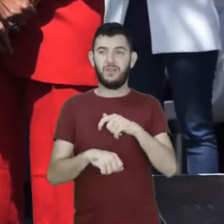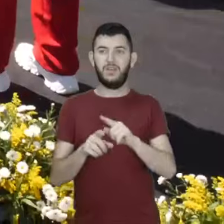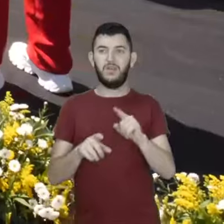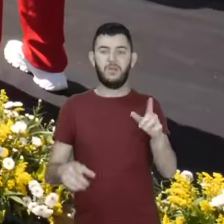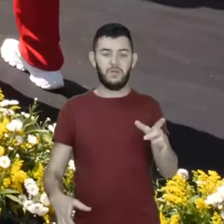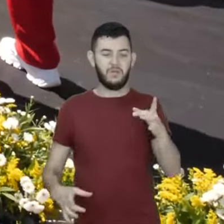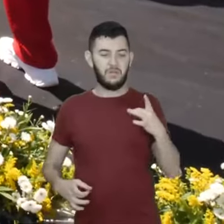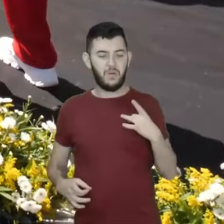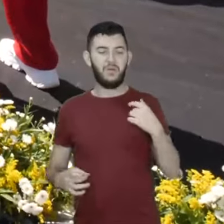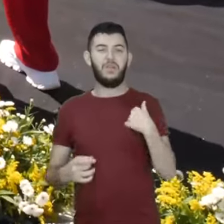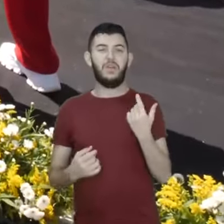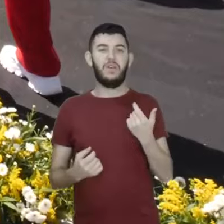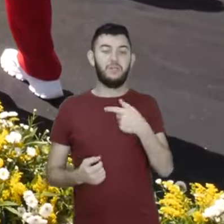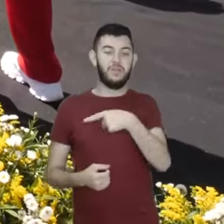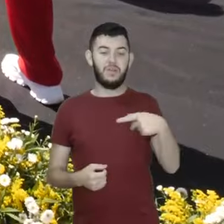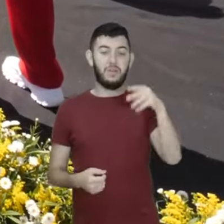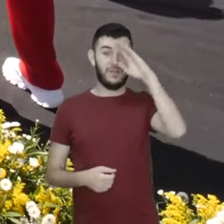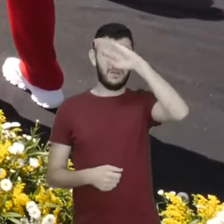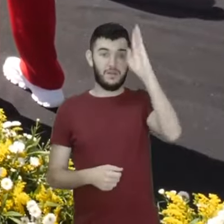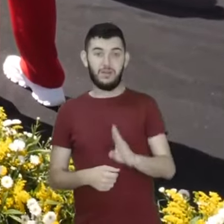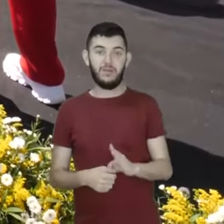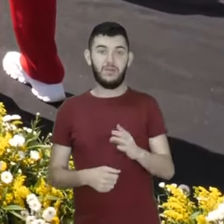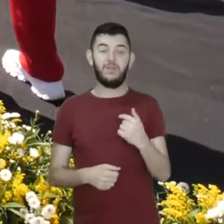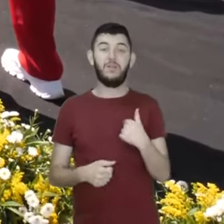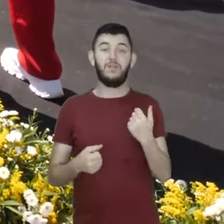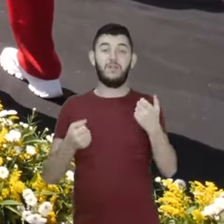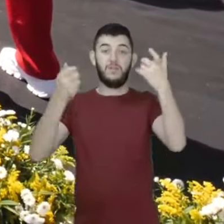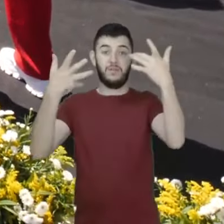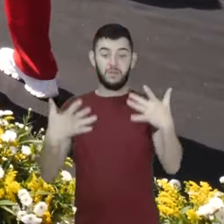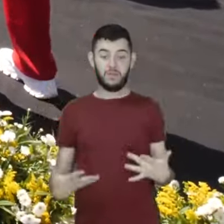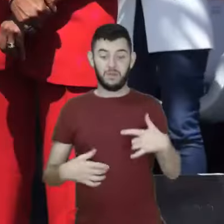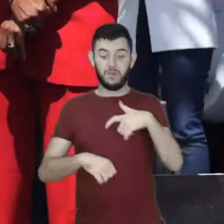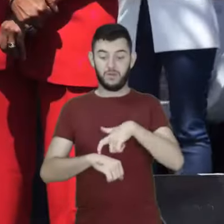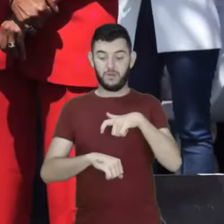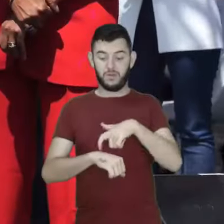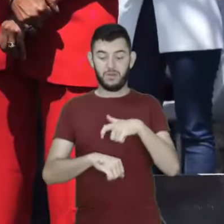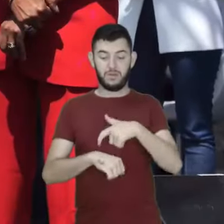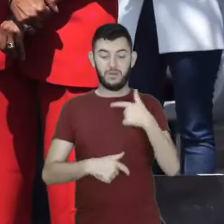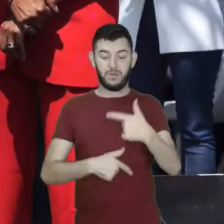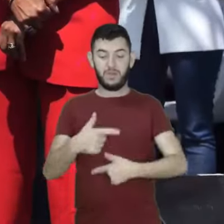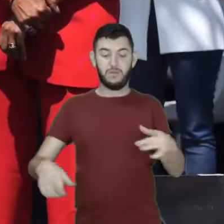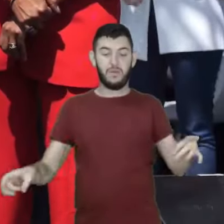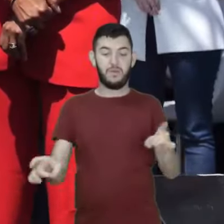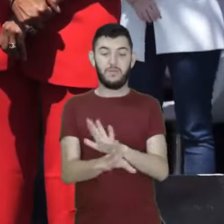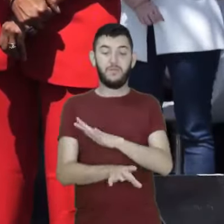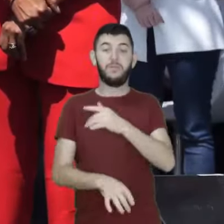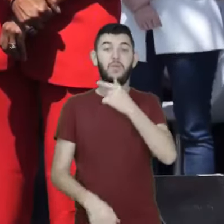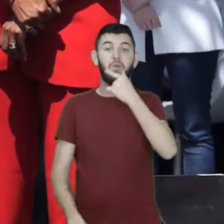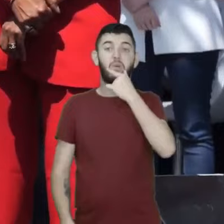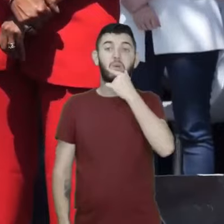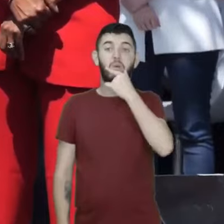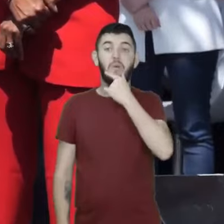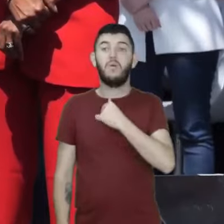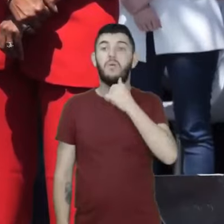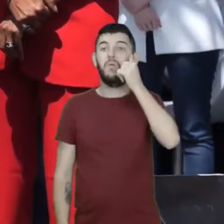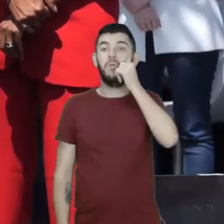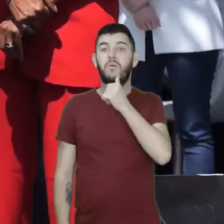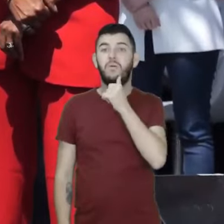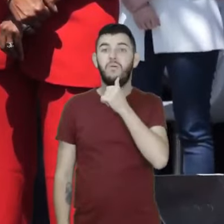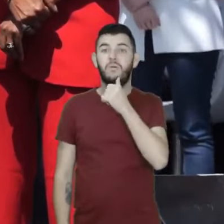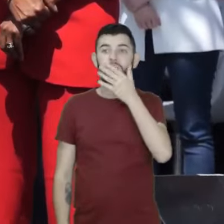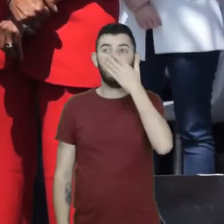quando eu terminar o meu mandato, cada homem, cada mulher e cada criança